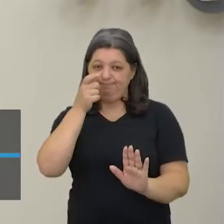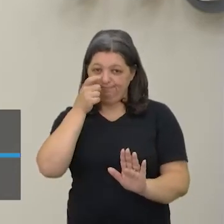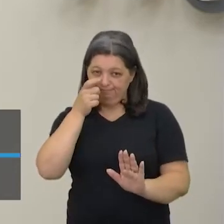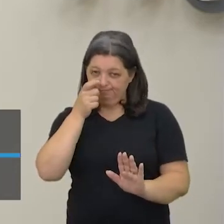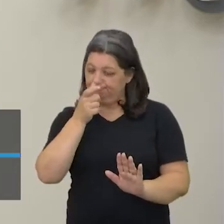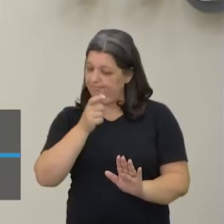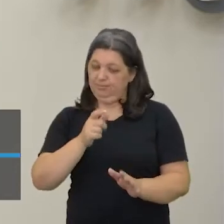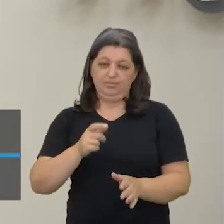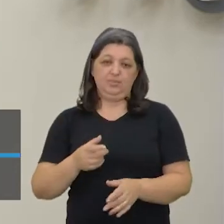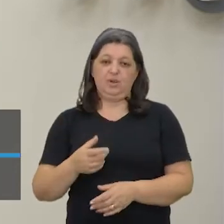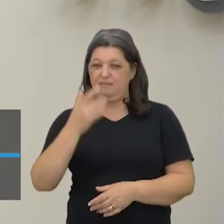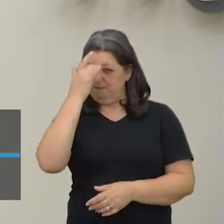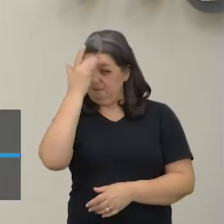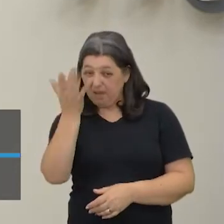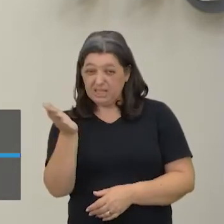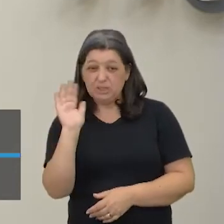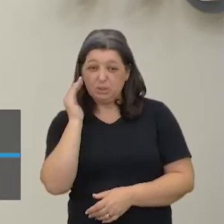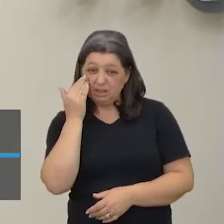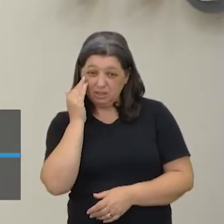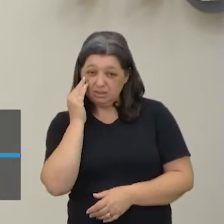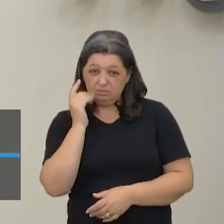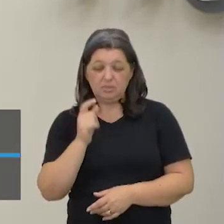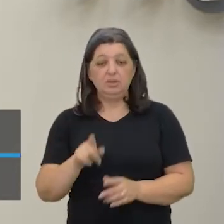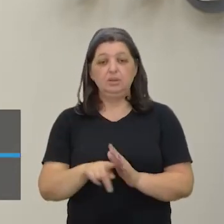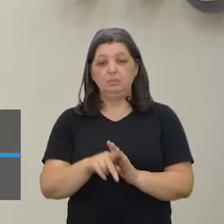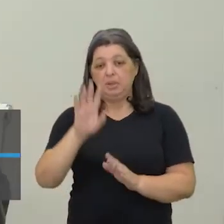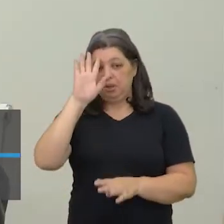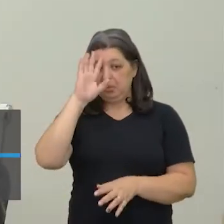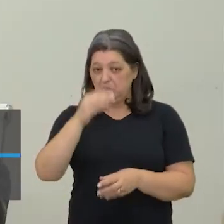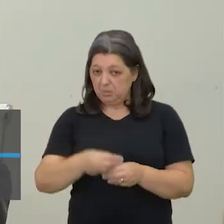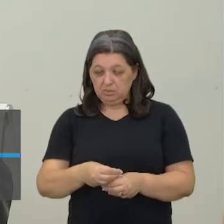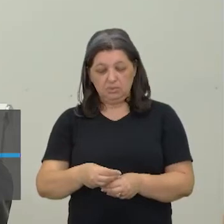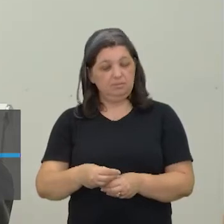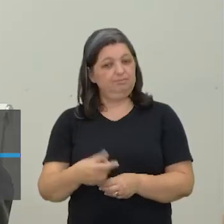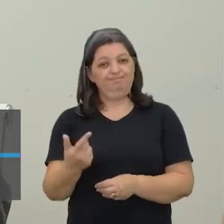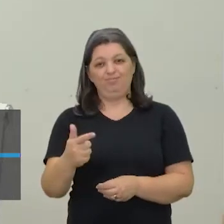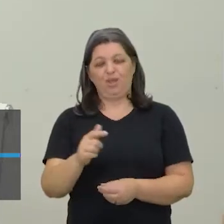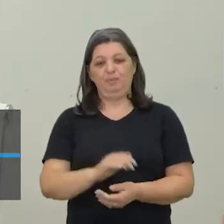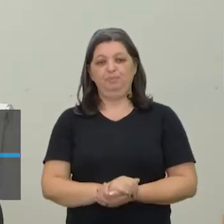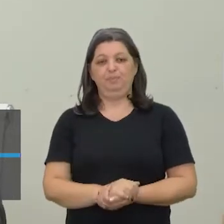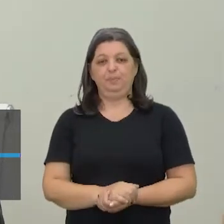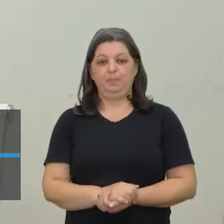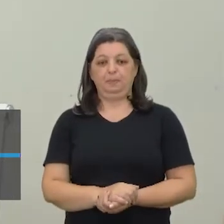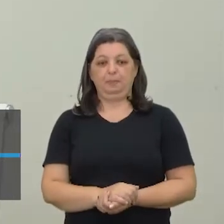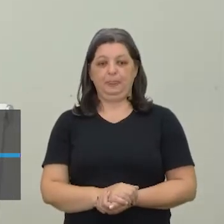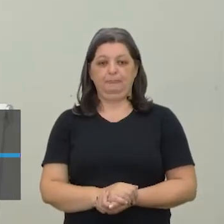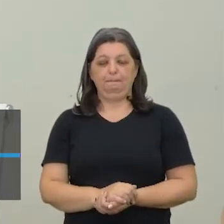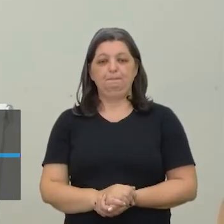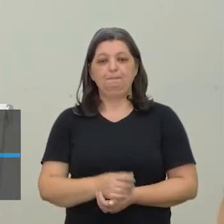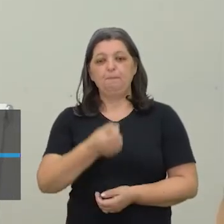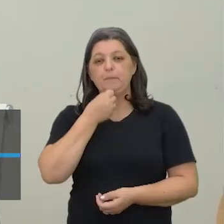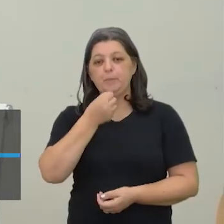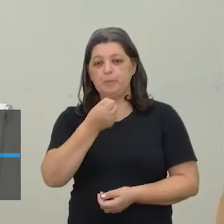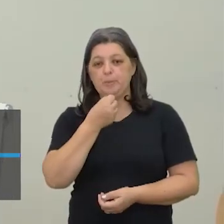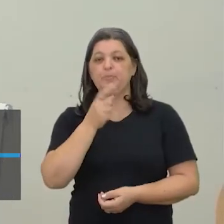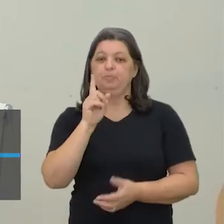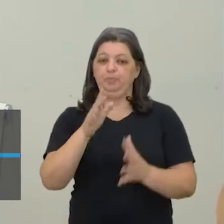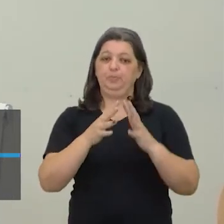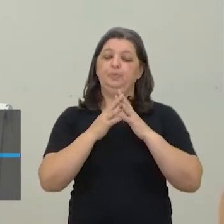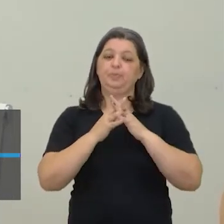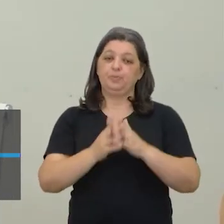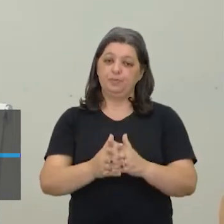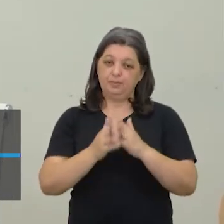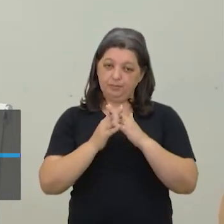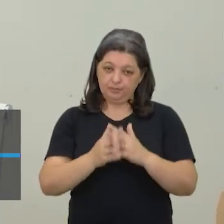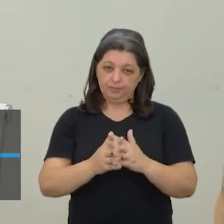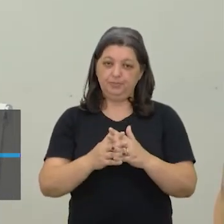tão fácil assim compreender e ter uma conclusão sobre, né? Bacana. A reportagem ela é complexa, ela